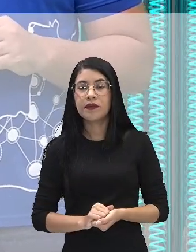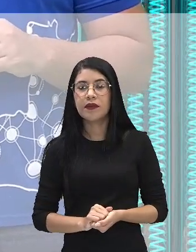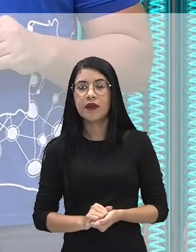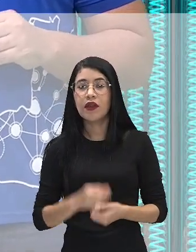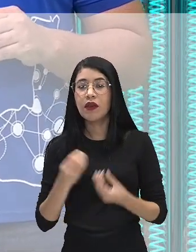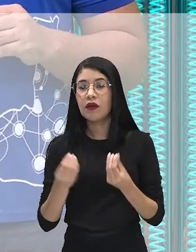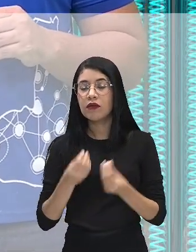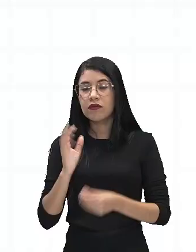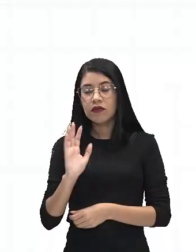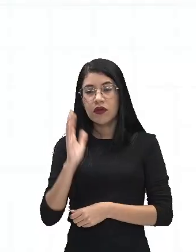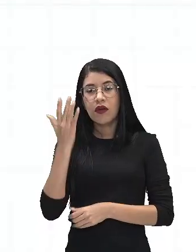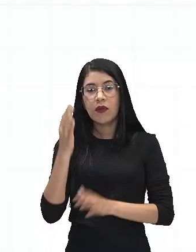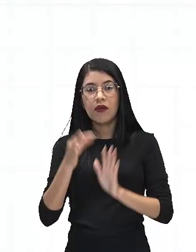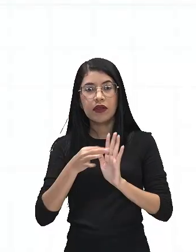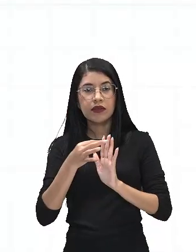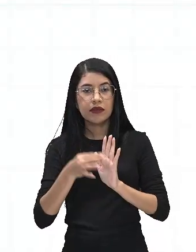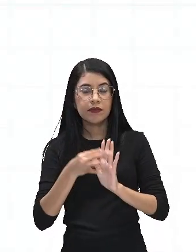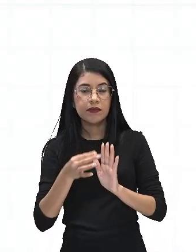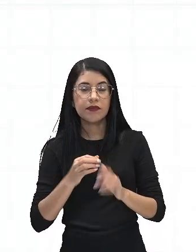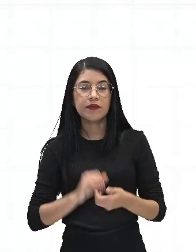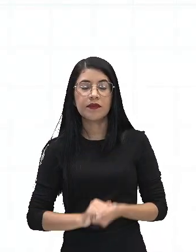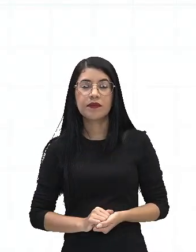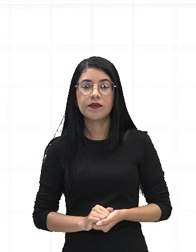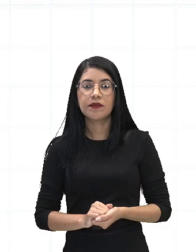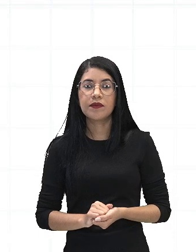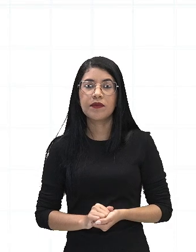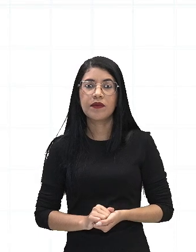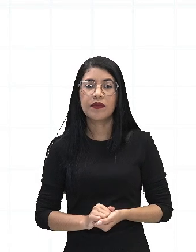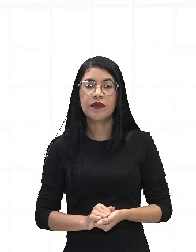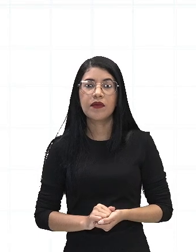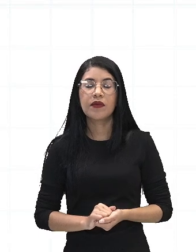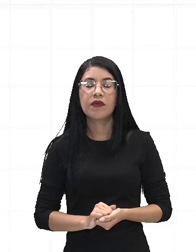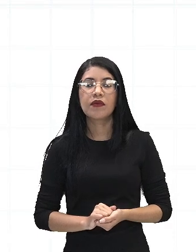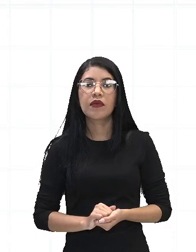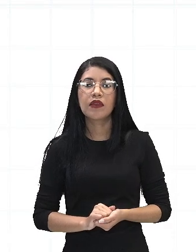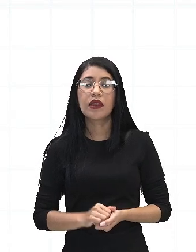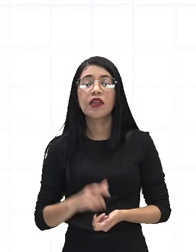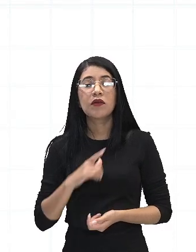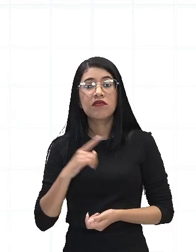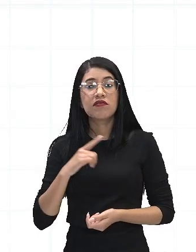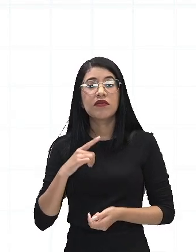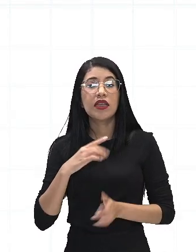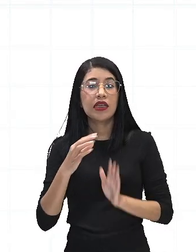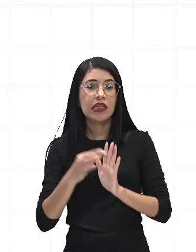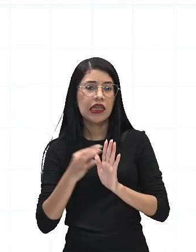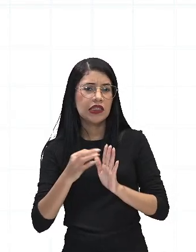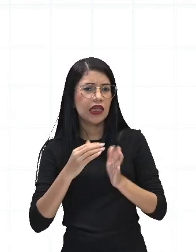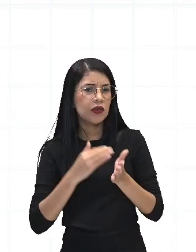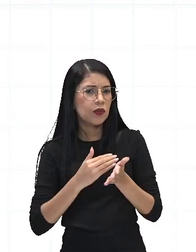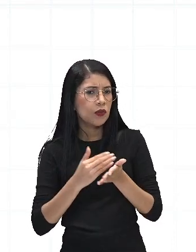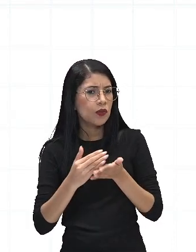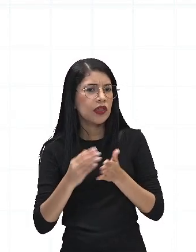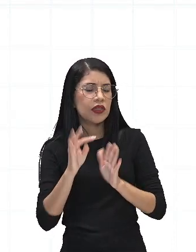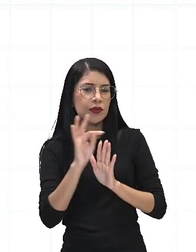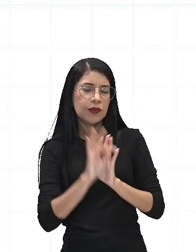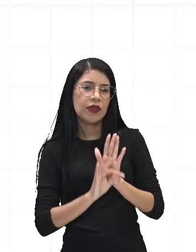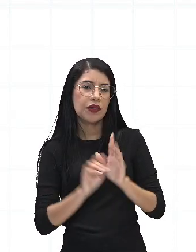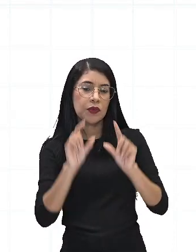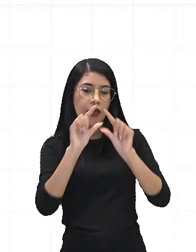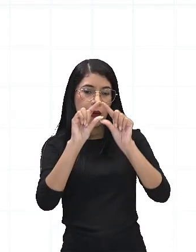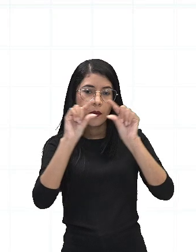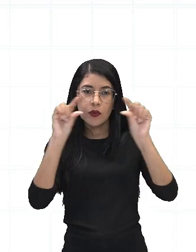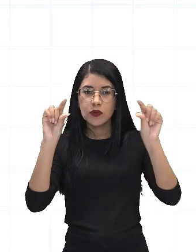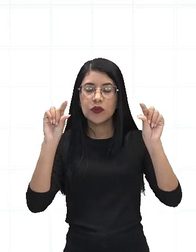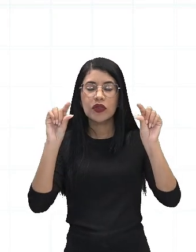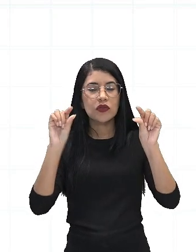isso ocorre no nosso texto? Então, observe que nós já temos críticas logo no início, no título do